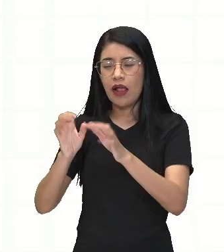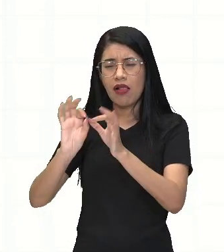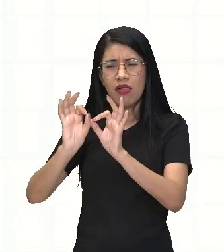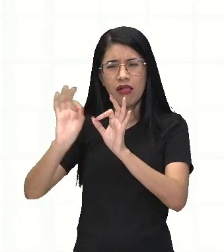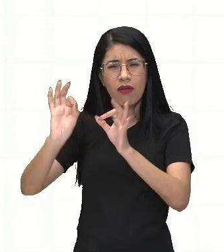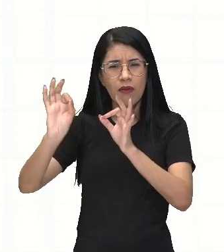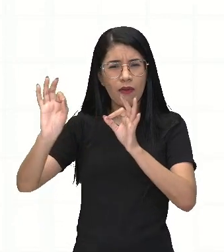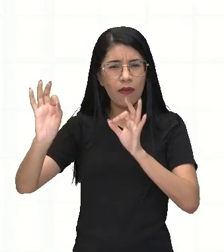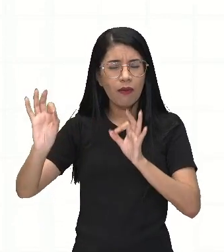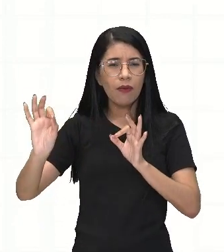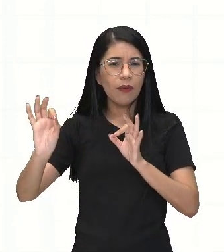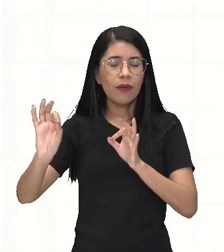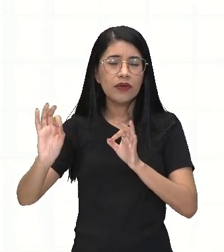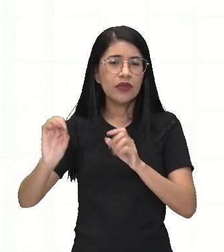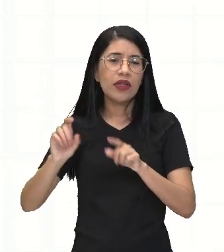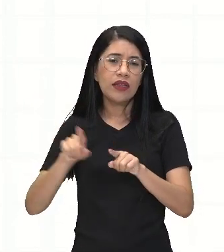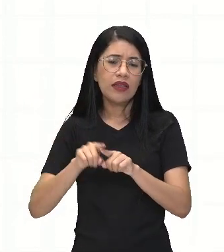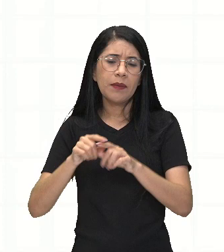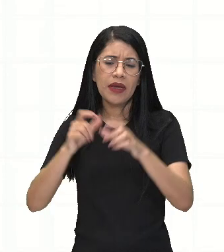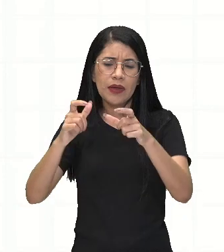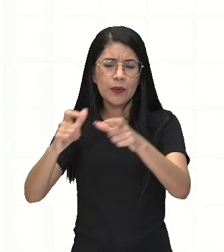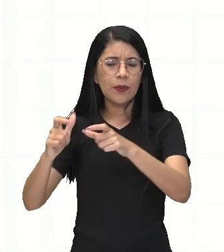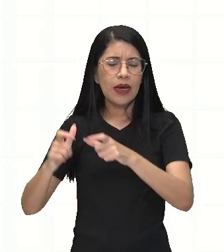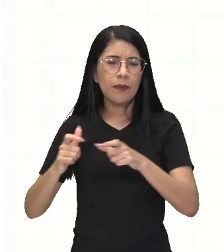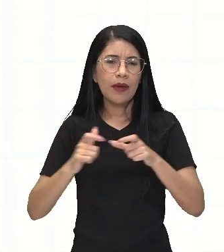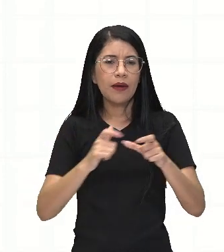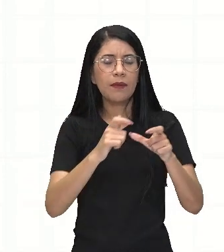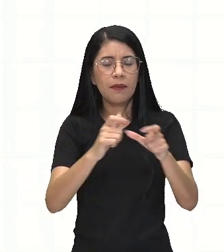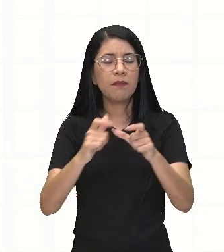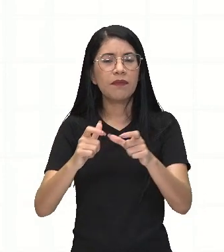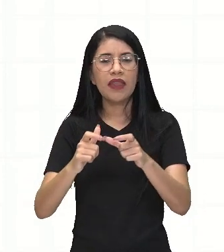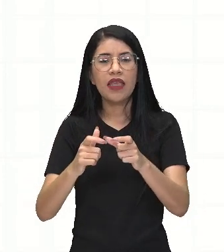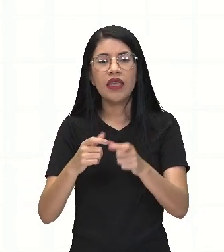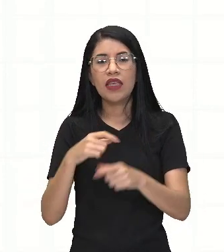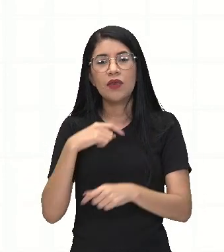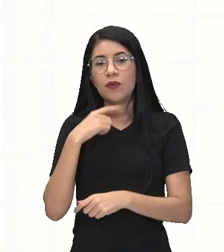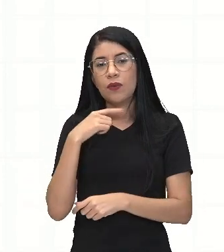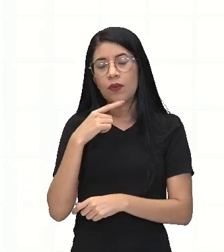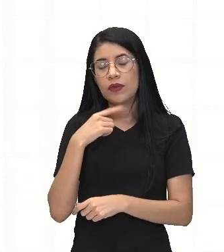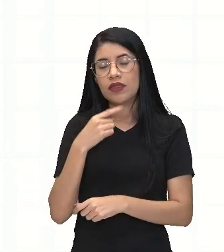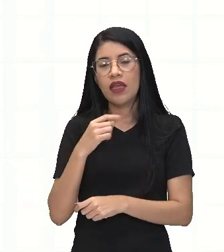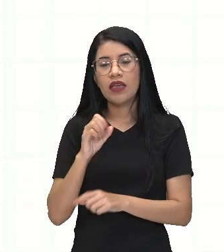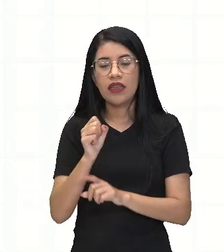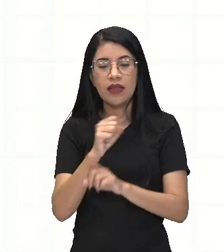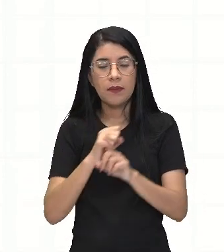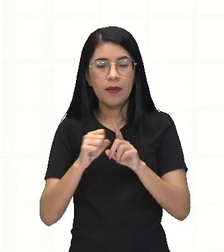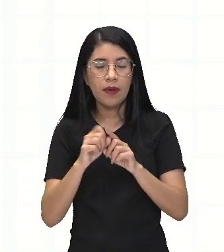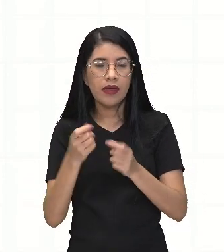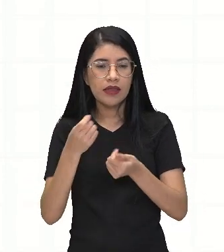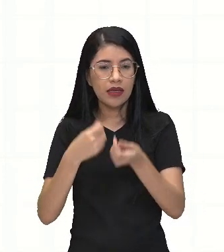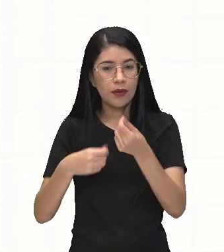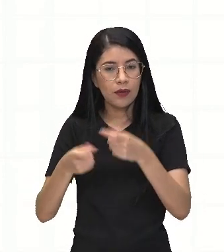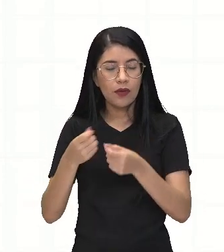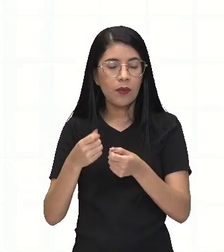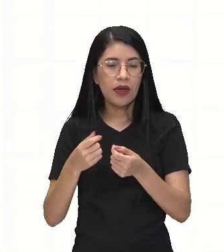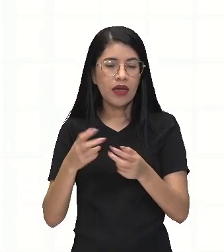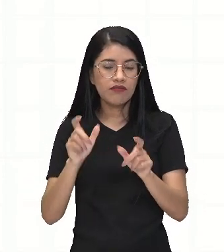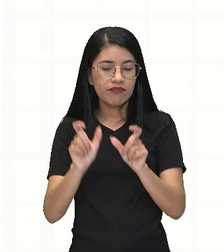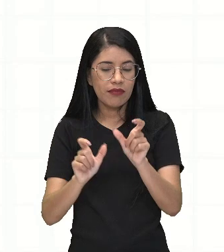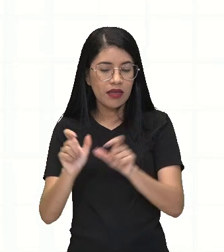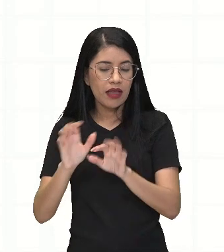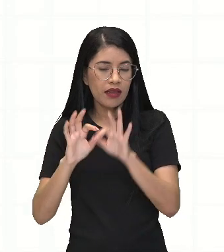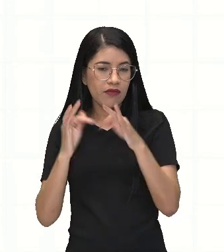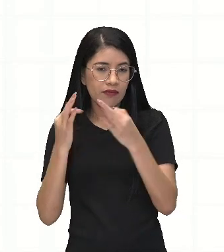qualquer região do país em que as condições socioeconômicas das pessoas, das famílias,